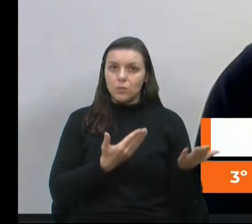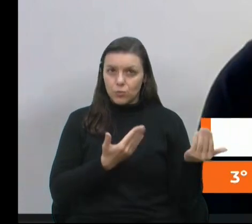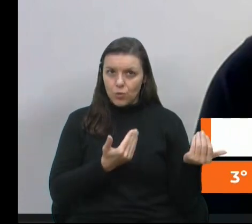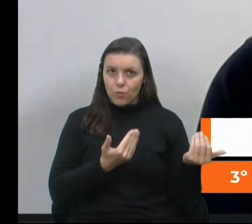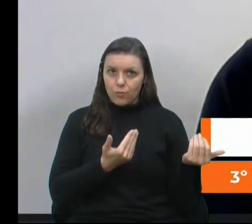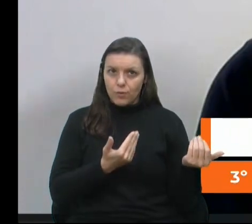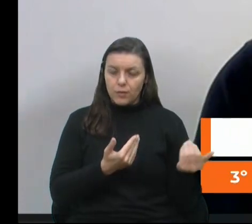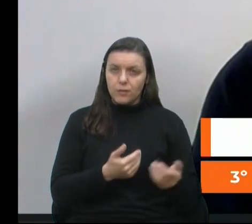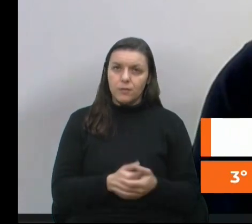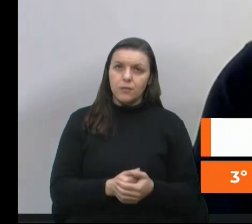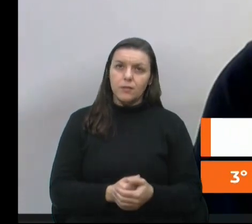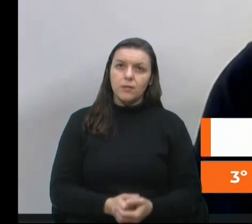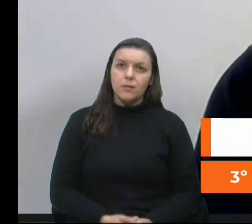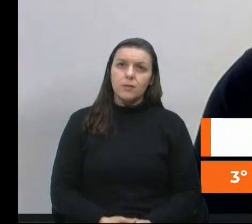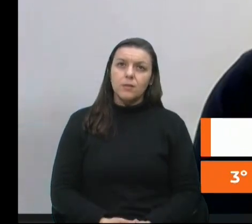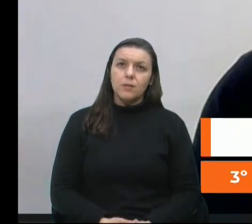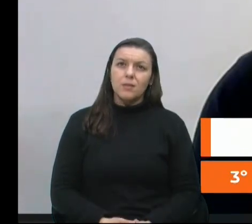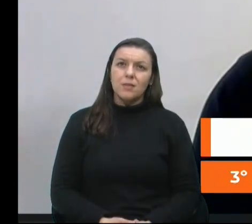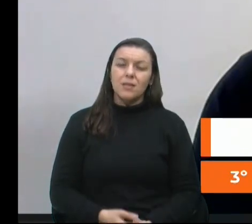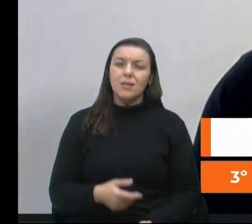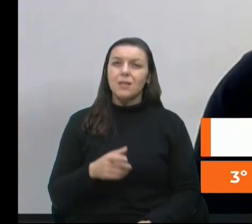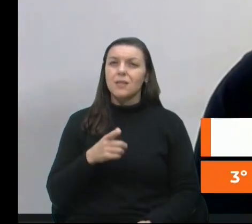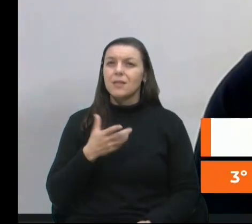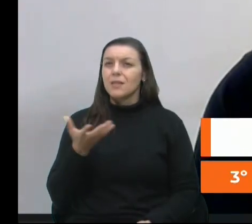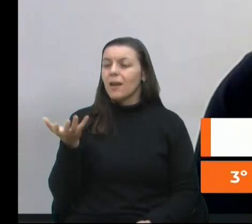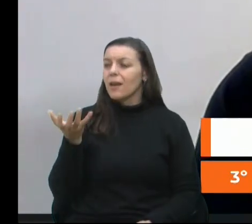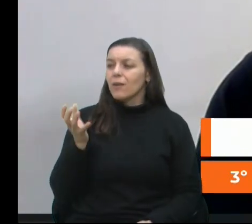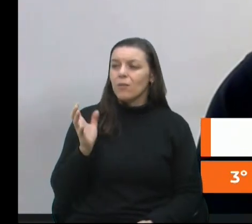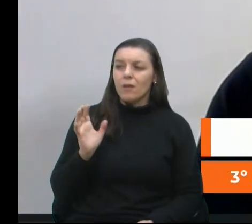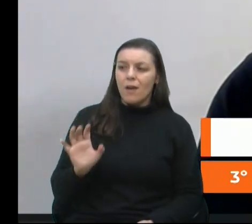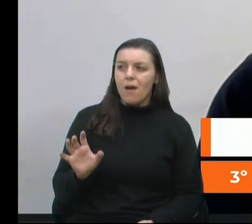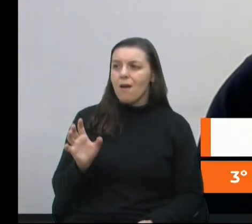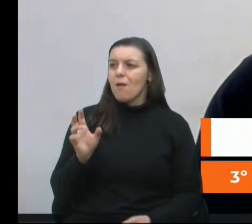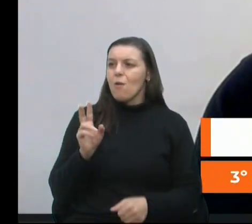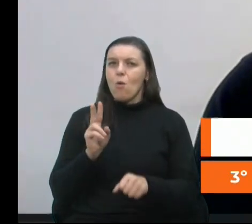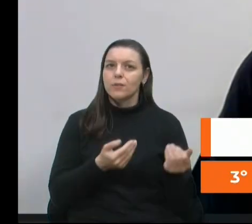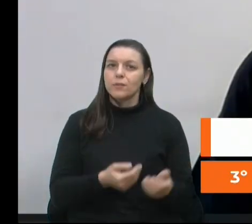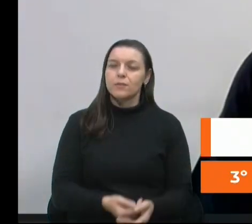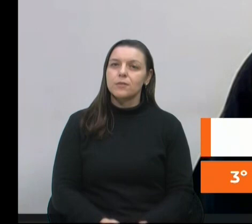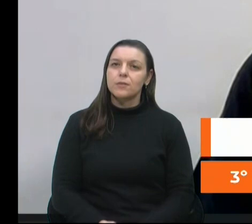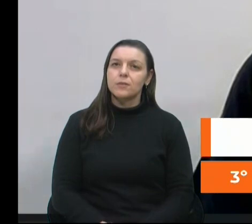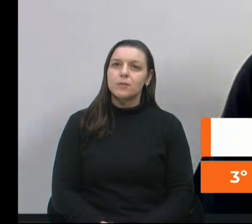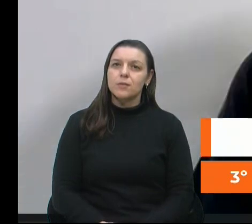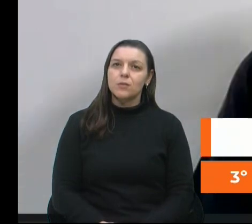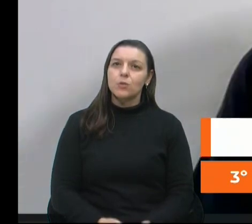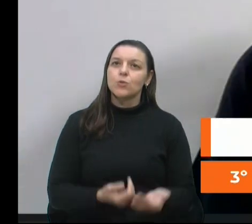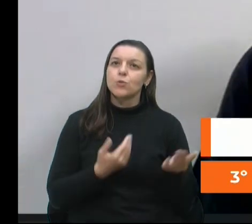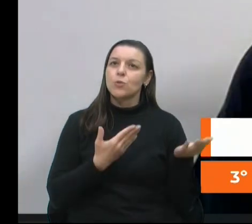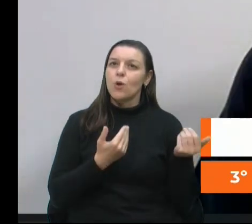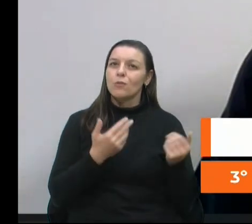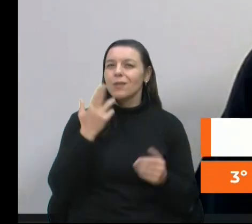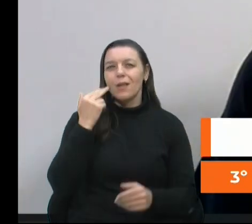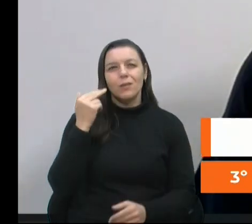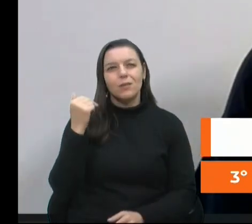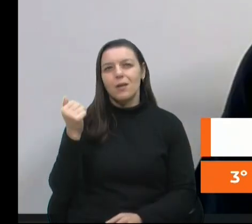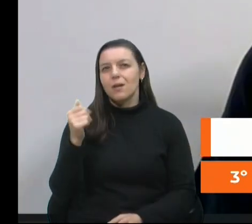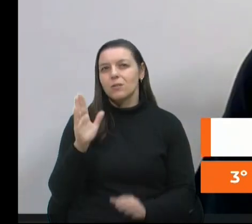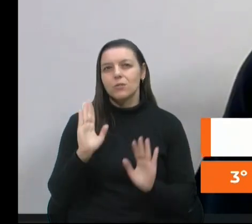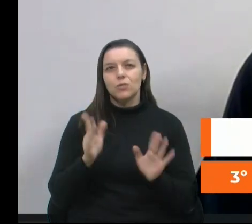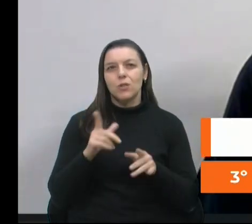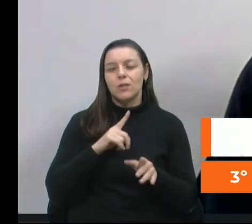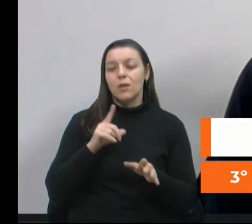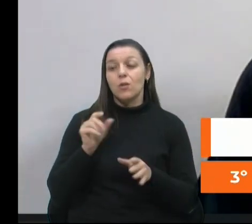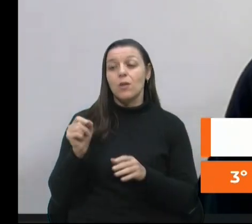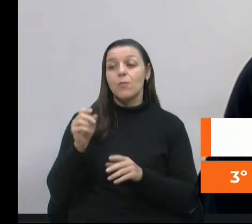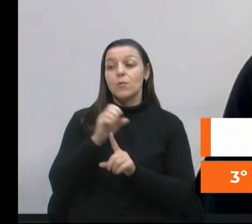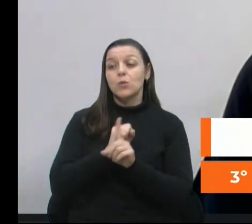adolescente, ele deixa de querer essa referência dos cuidadores primários. O adolescente, naturalmente, ele já parte para uma